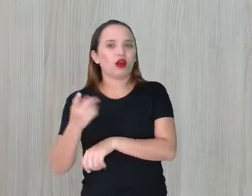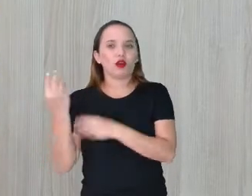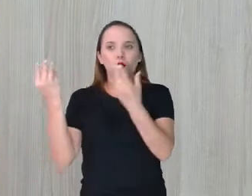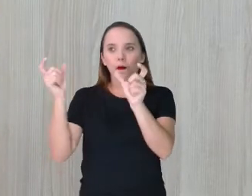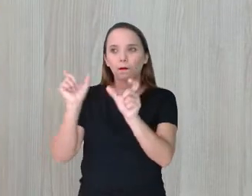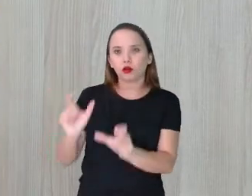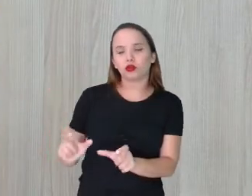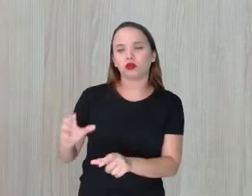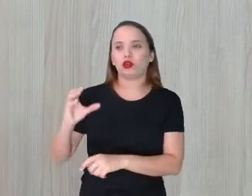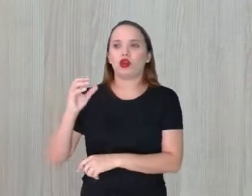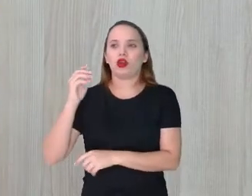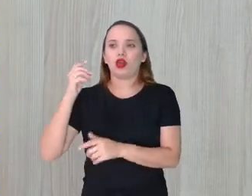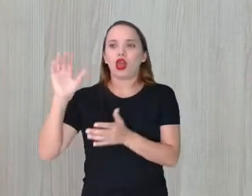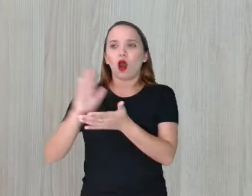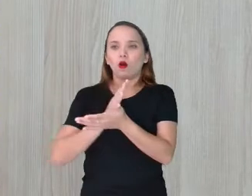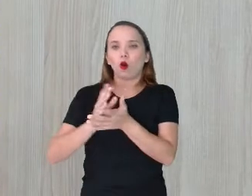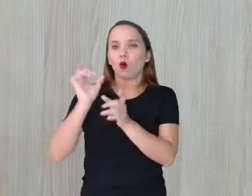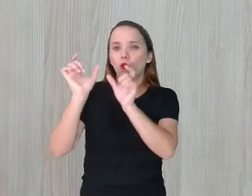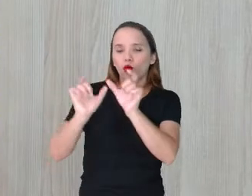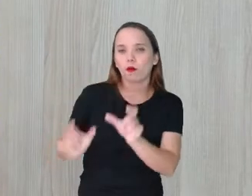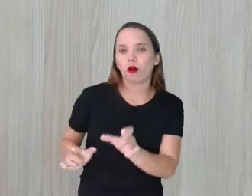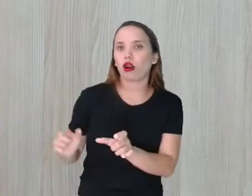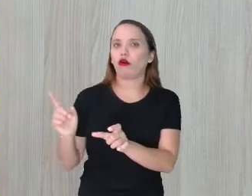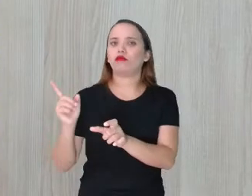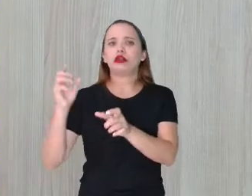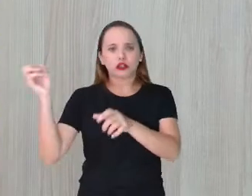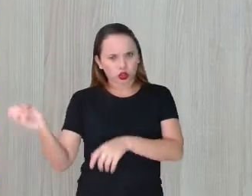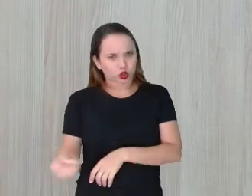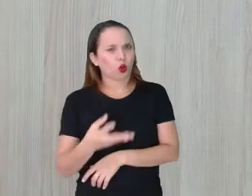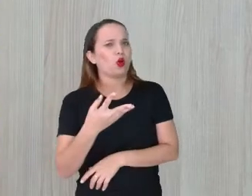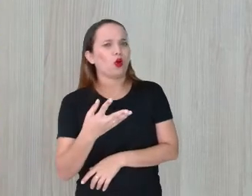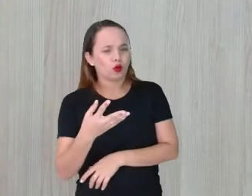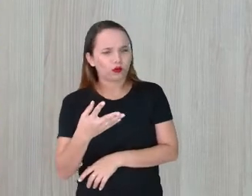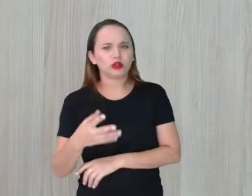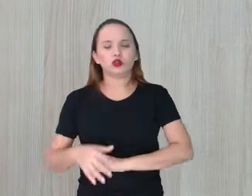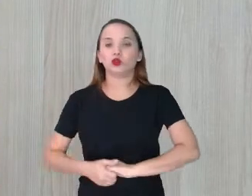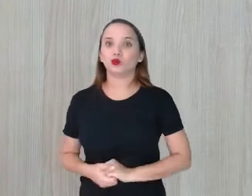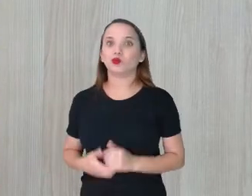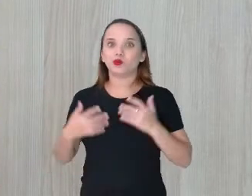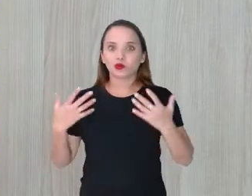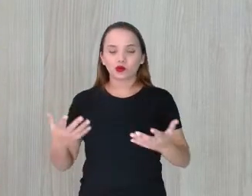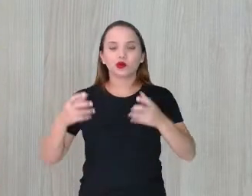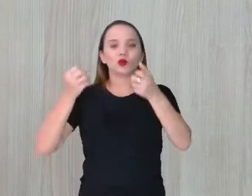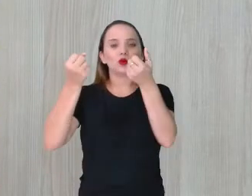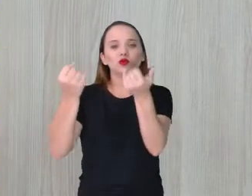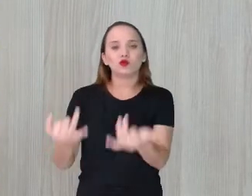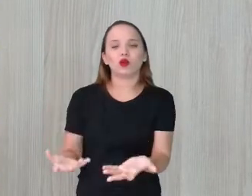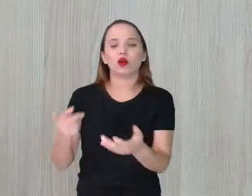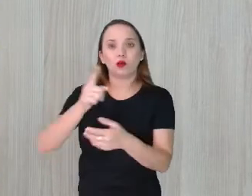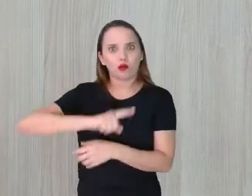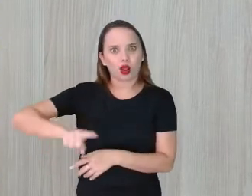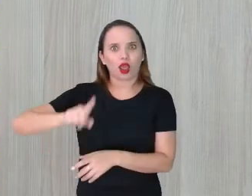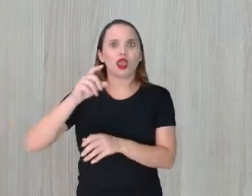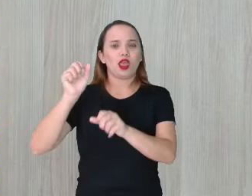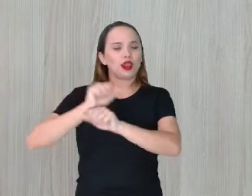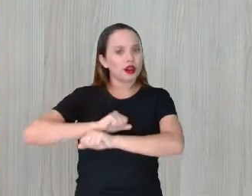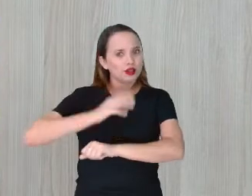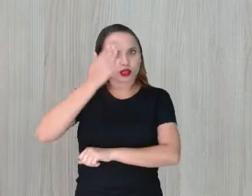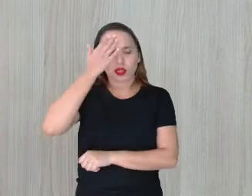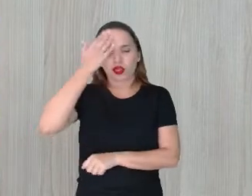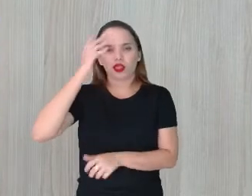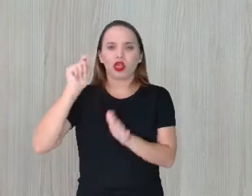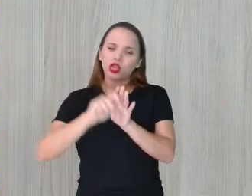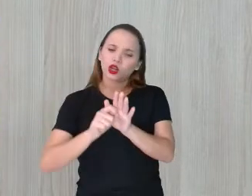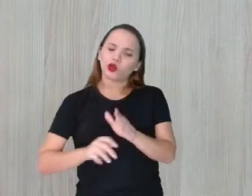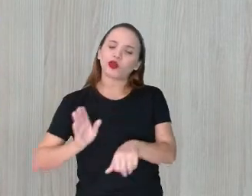aqui cloroplasto, clorofila, autótrofos, fotossíntese, e estou dizendo a ele que eles vão colhendo mais. Se for aparecendo também, eu vou